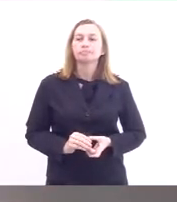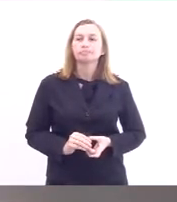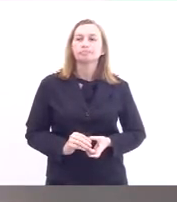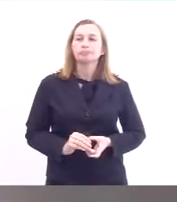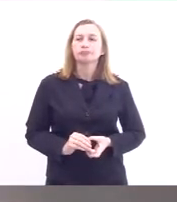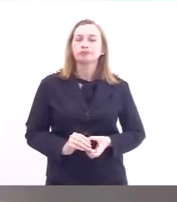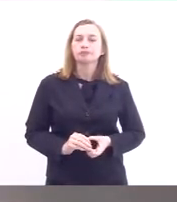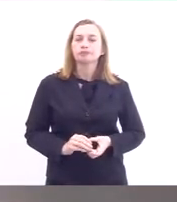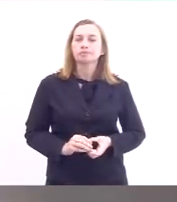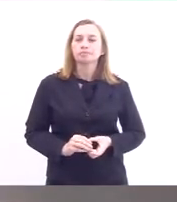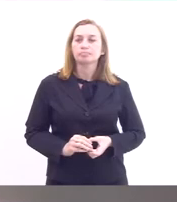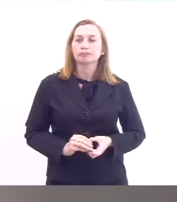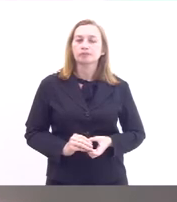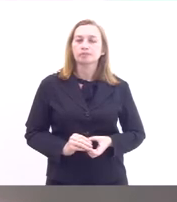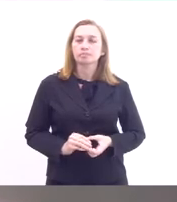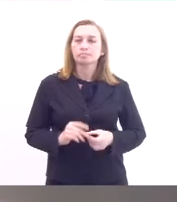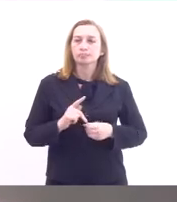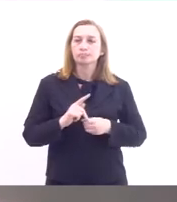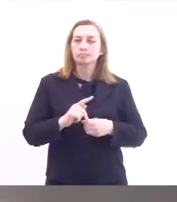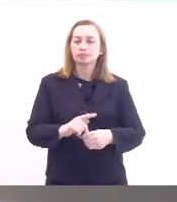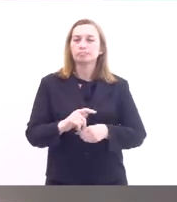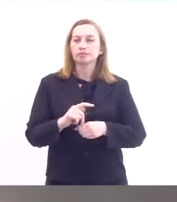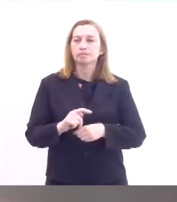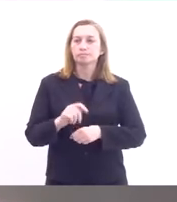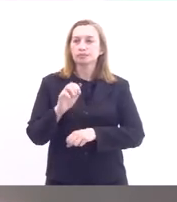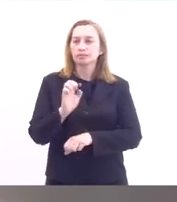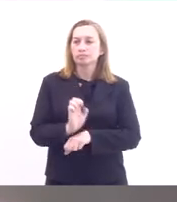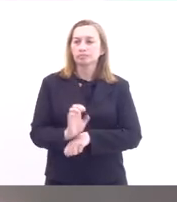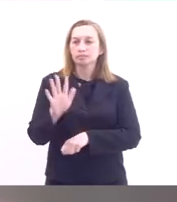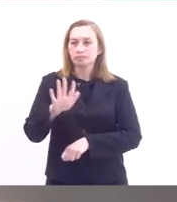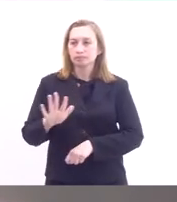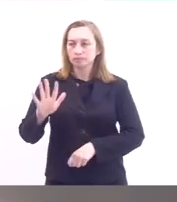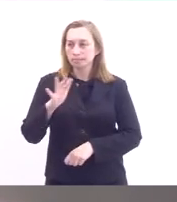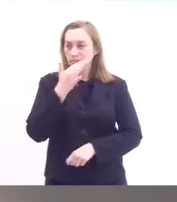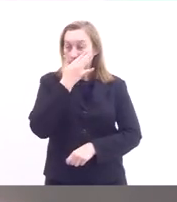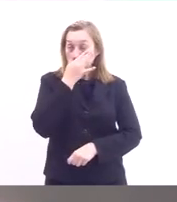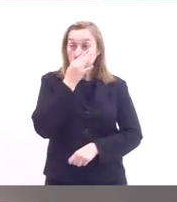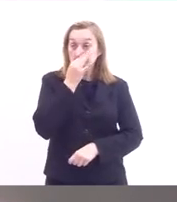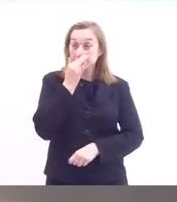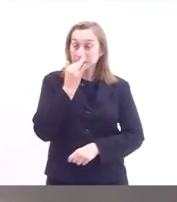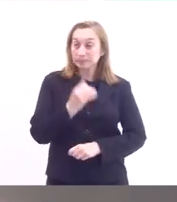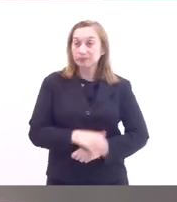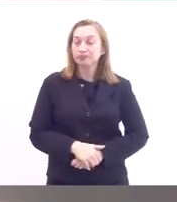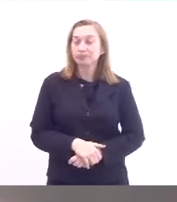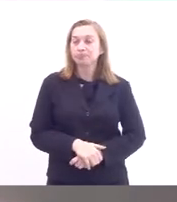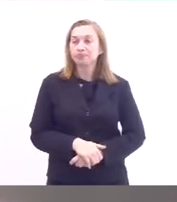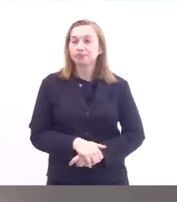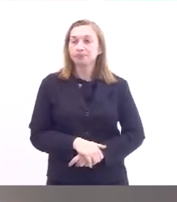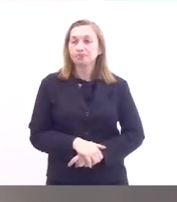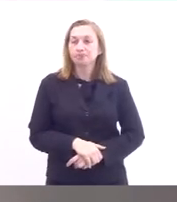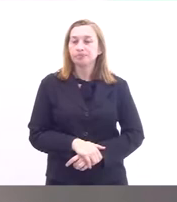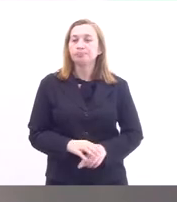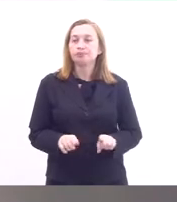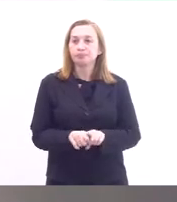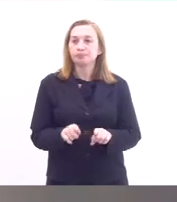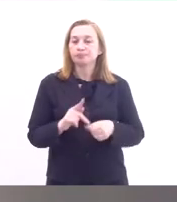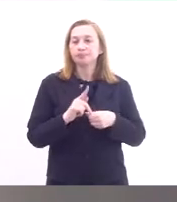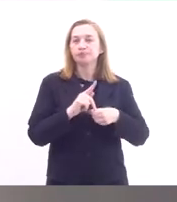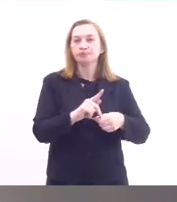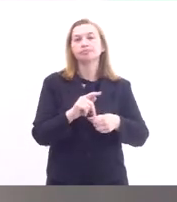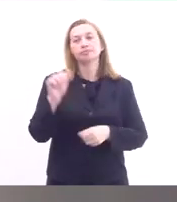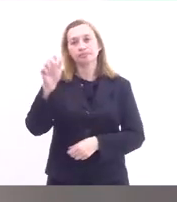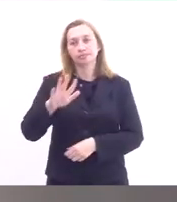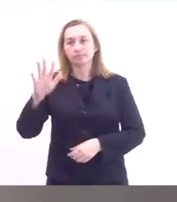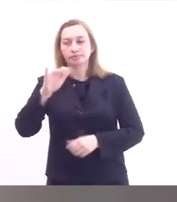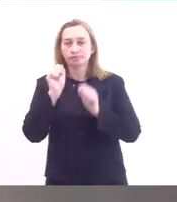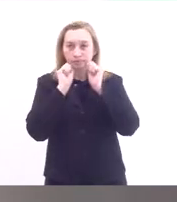e também para a Procuradoria-Geral do Estado e para a Procuradoria-Geral da Alerj,